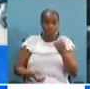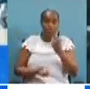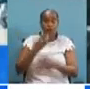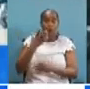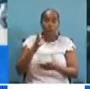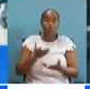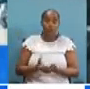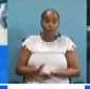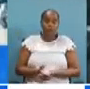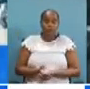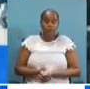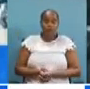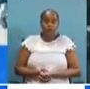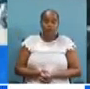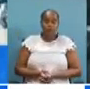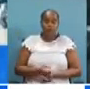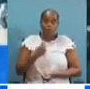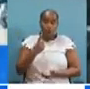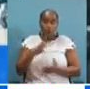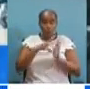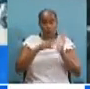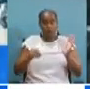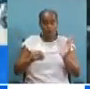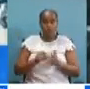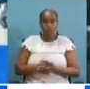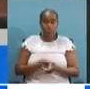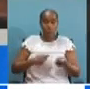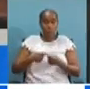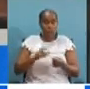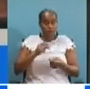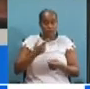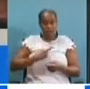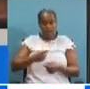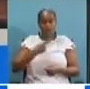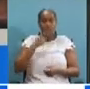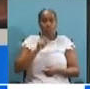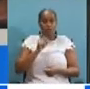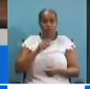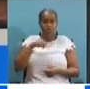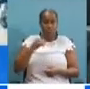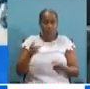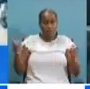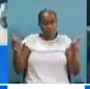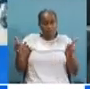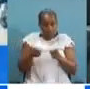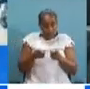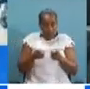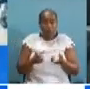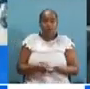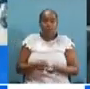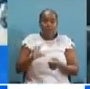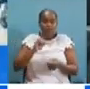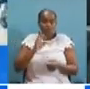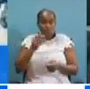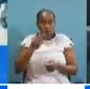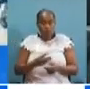criou-se, digamos, um modelo integrado de gestão dos ativos, que será o nome de MIGA, portanto, abreviadamente. Esse software